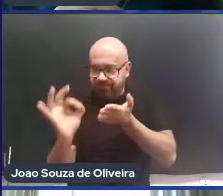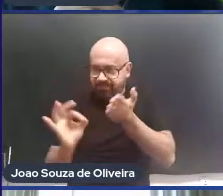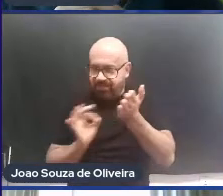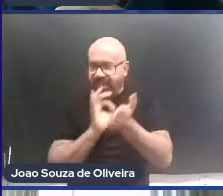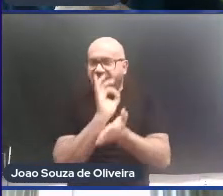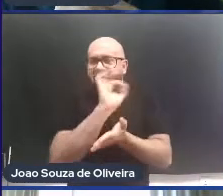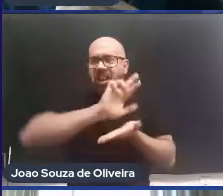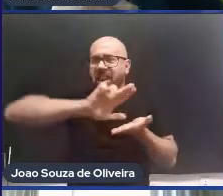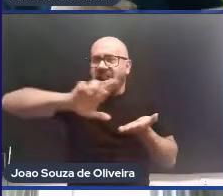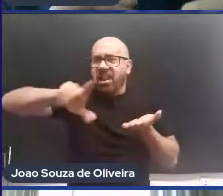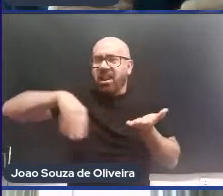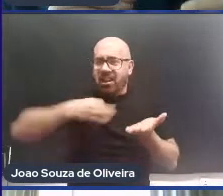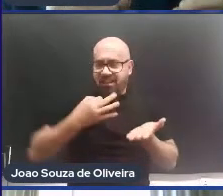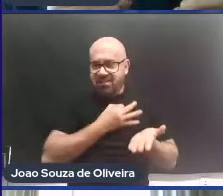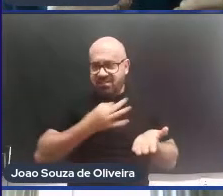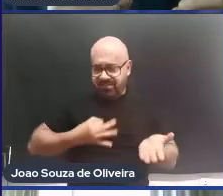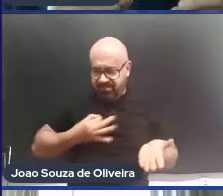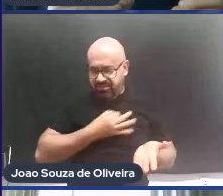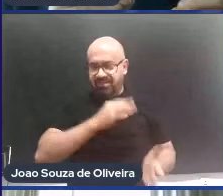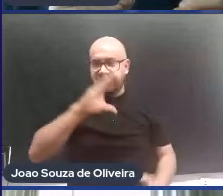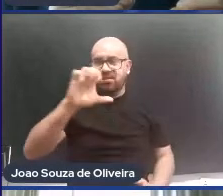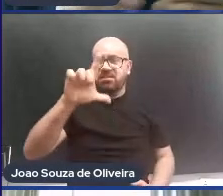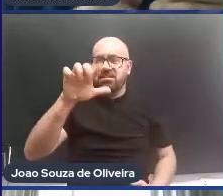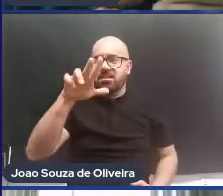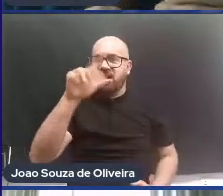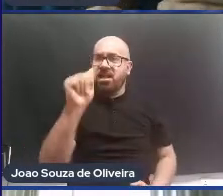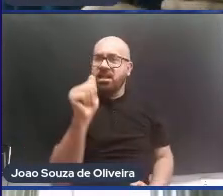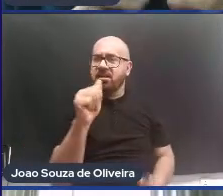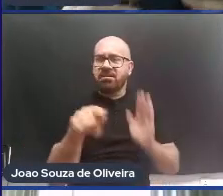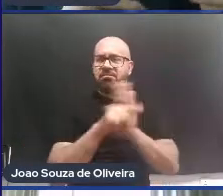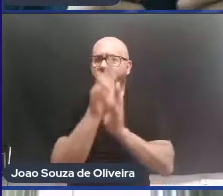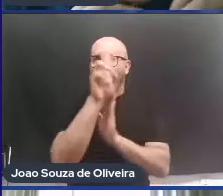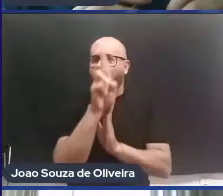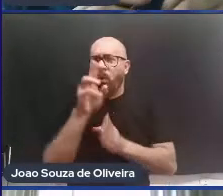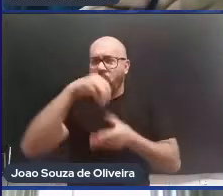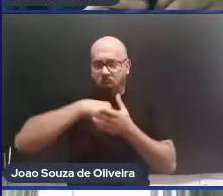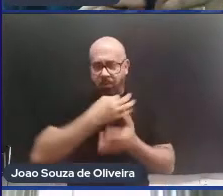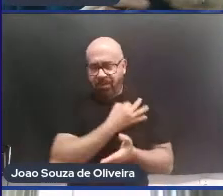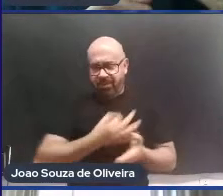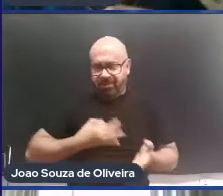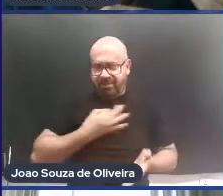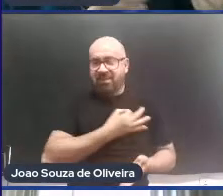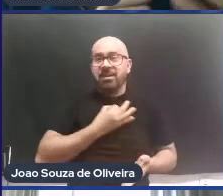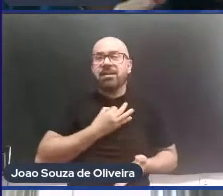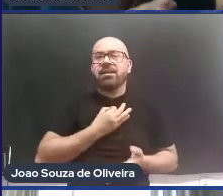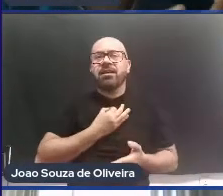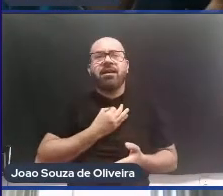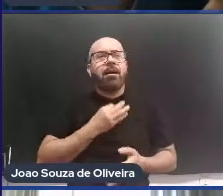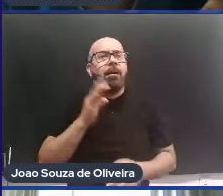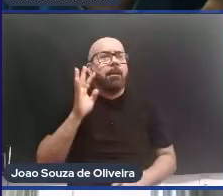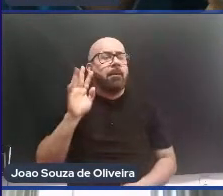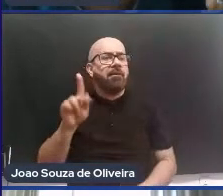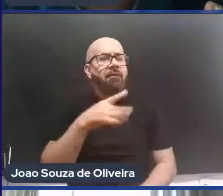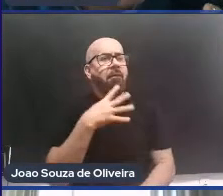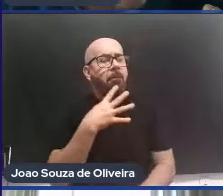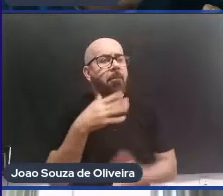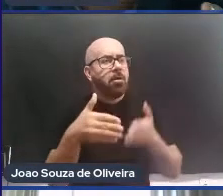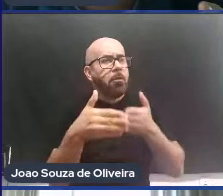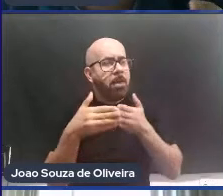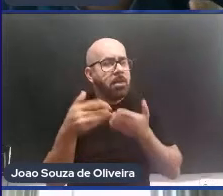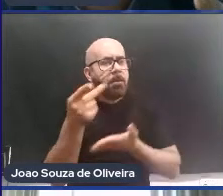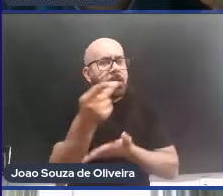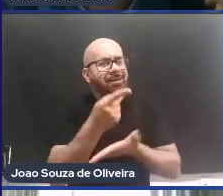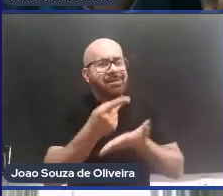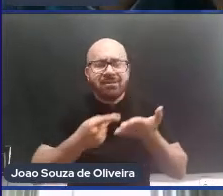somos né o Blocks como veículo e ela disse assim mãe eu posso pedir para eles